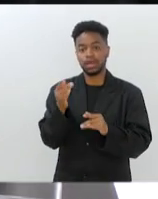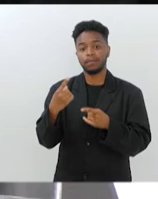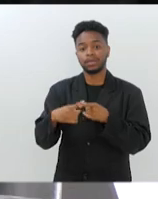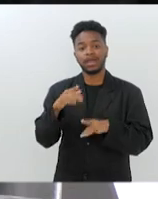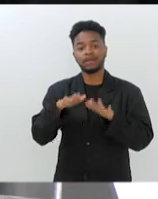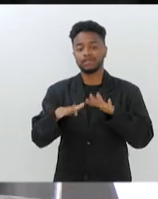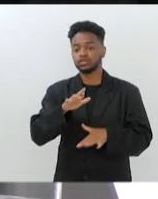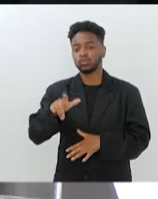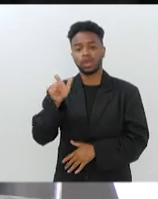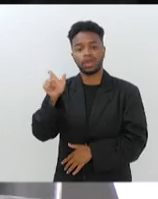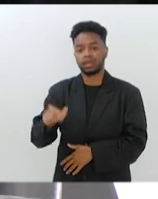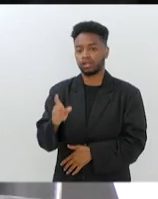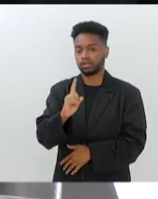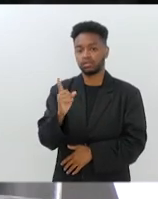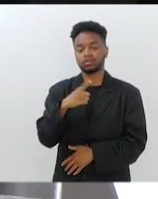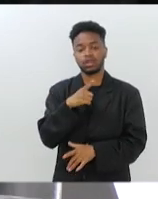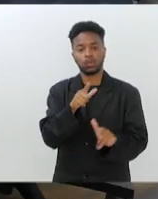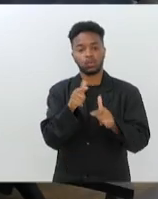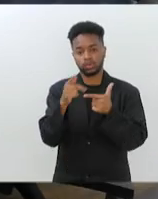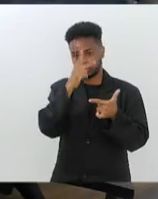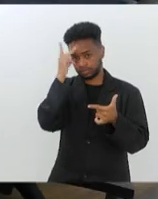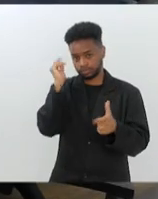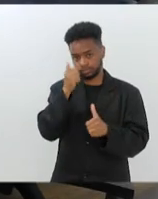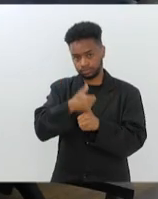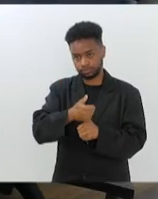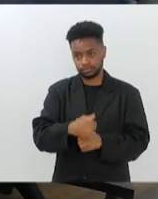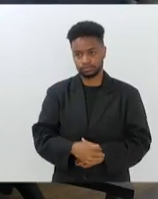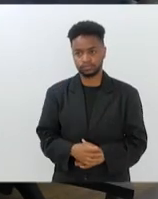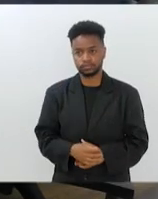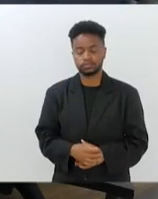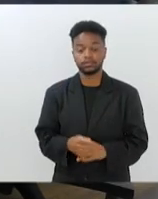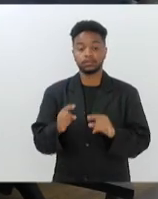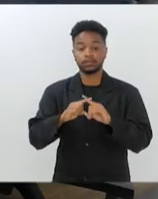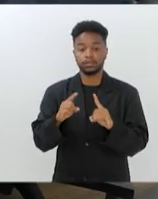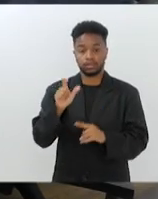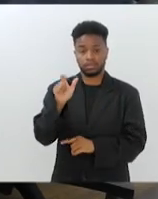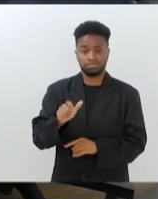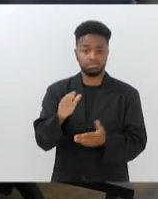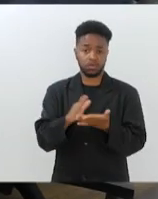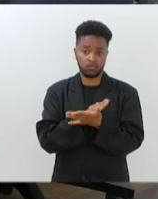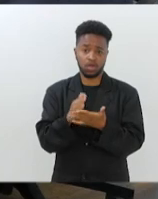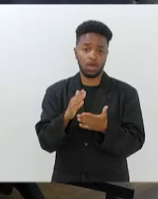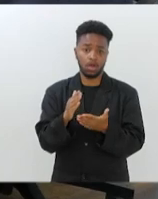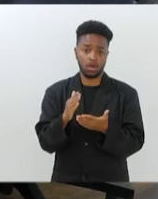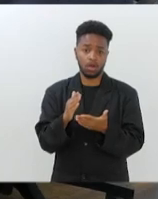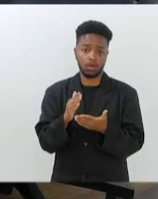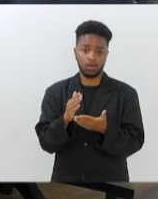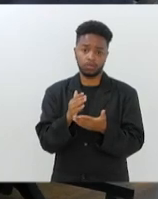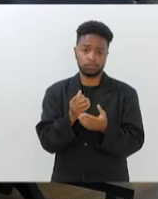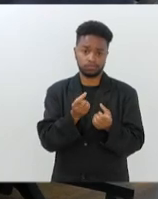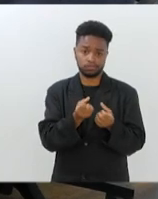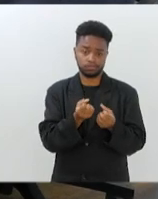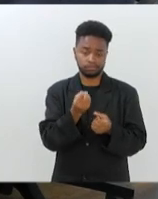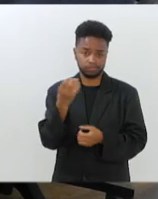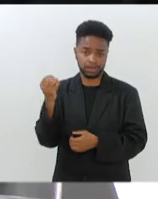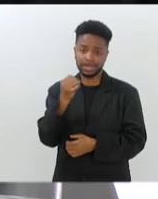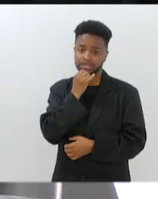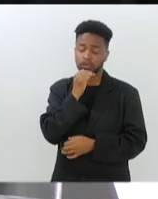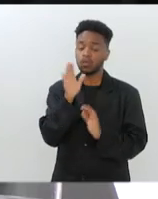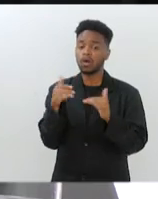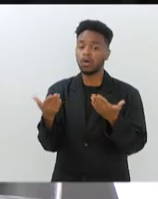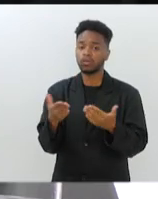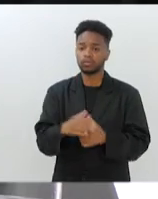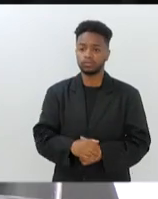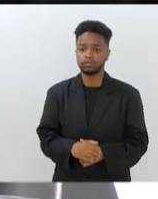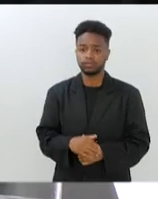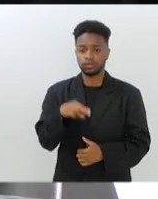quea vezes era outra pessoa eu tô fazendo aqui um um exemplo seu balum deve ter ido algum Foi algumas então por exemplo qual que ele foi